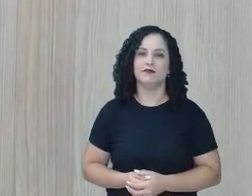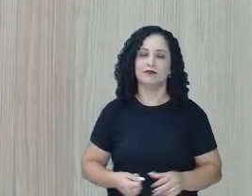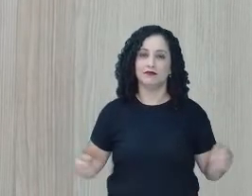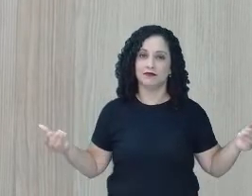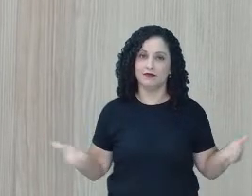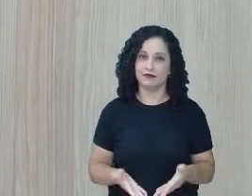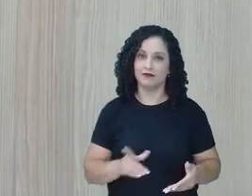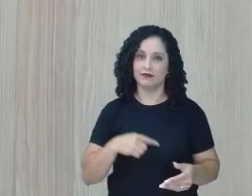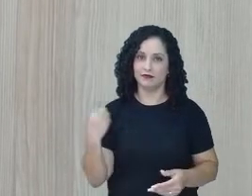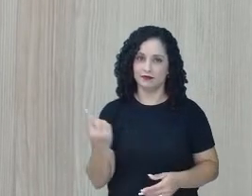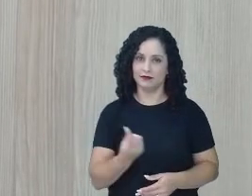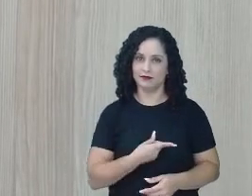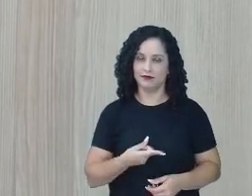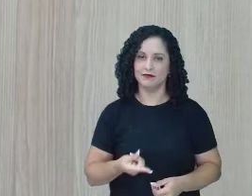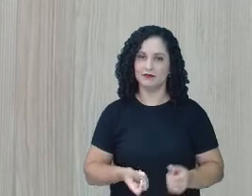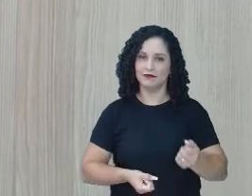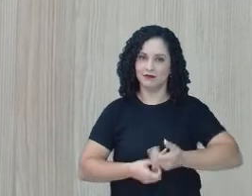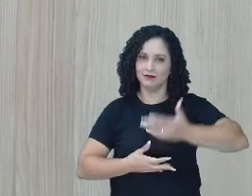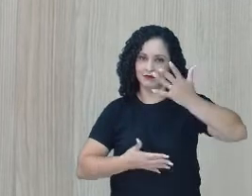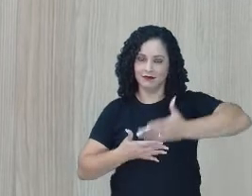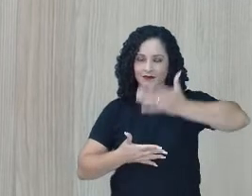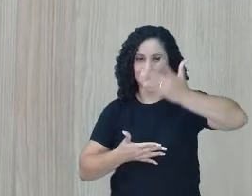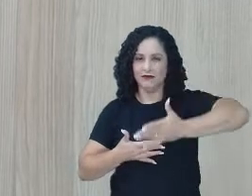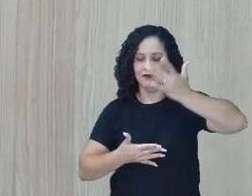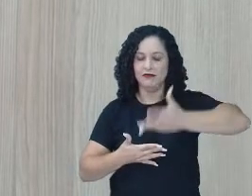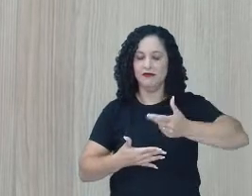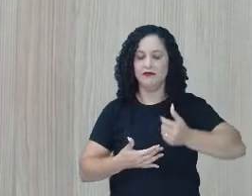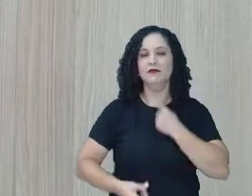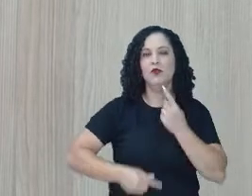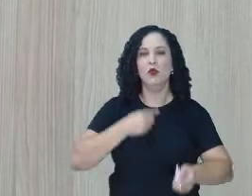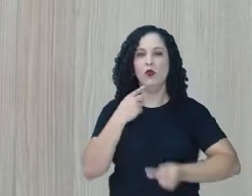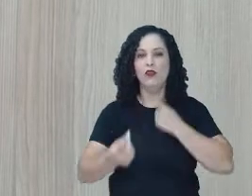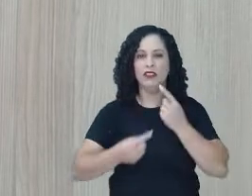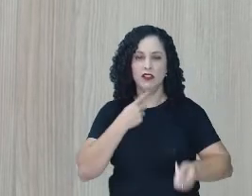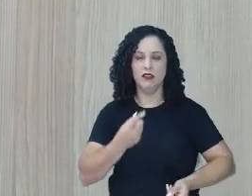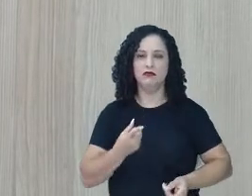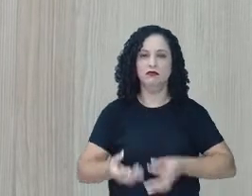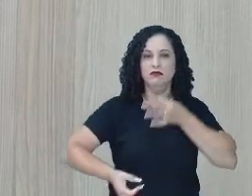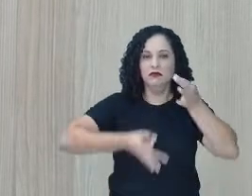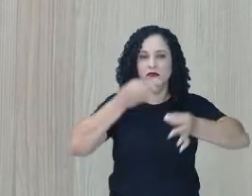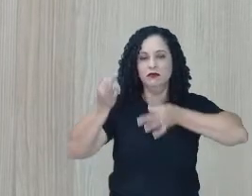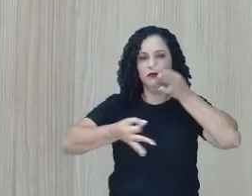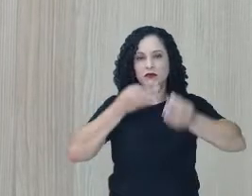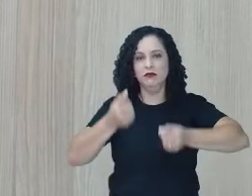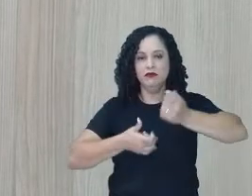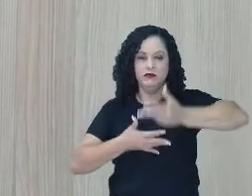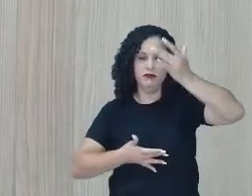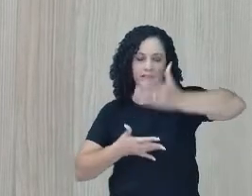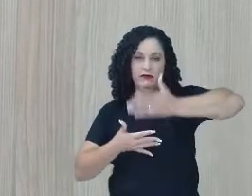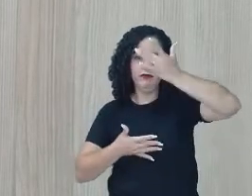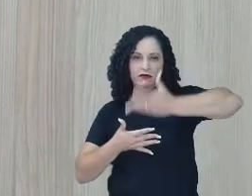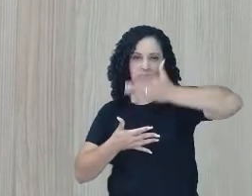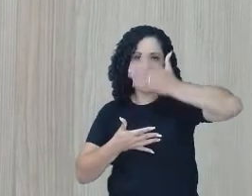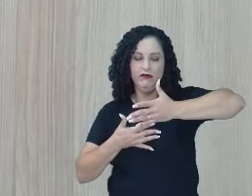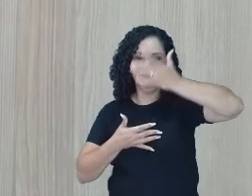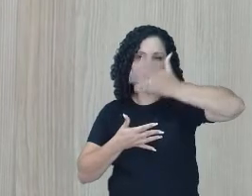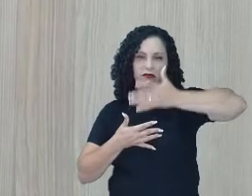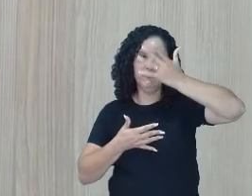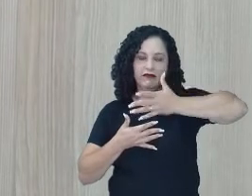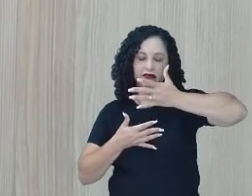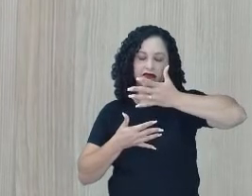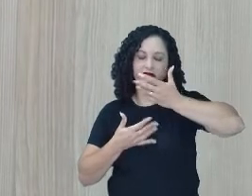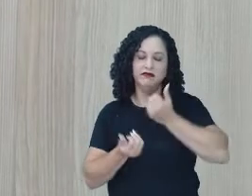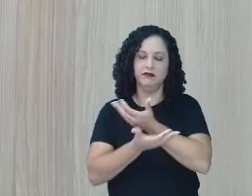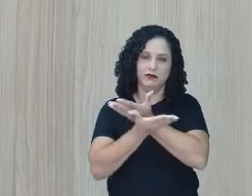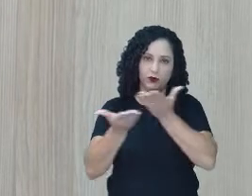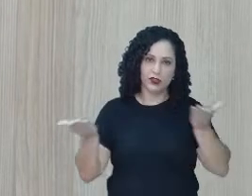gente está aqui no chat, né? Qualquer dúvida, qualquer comentário, vocês jogam aí no chat. Aproveitando, se